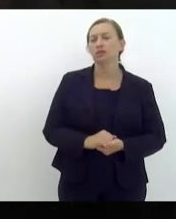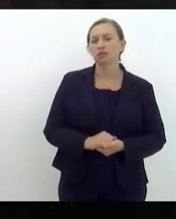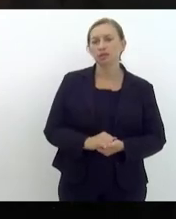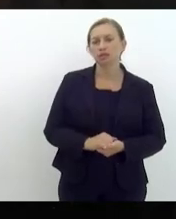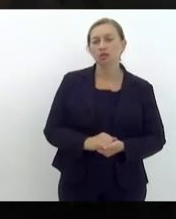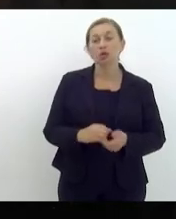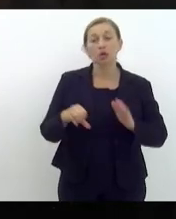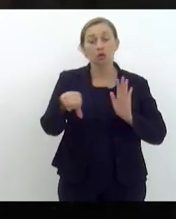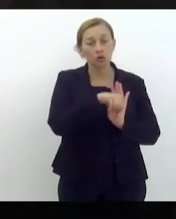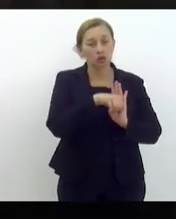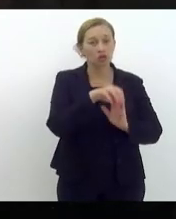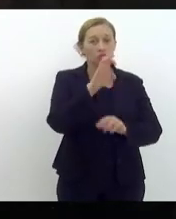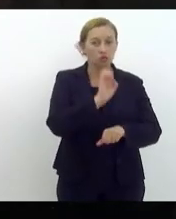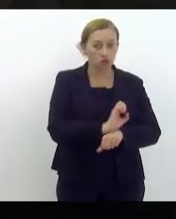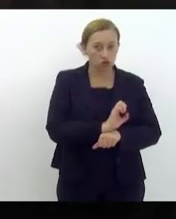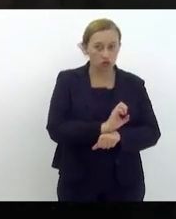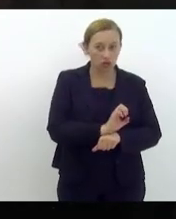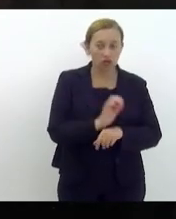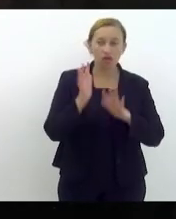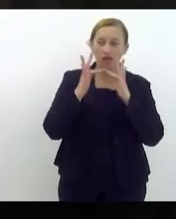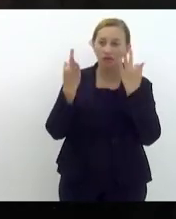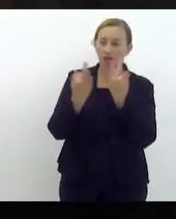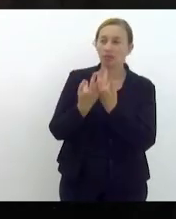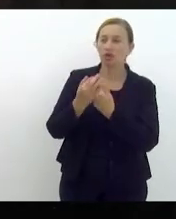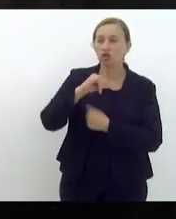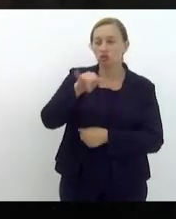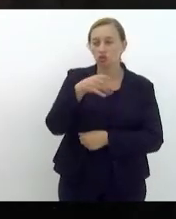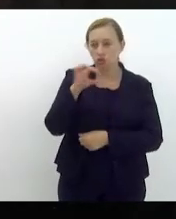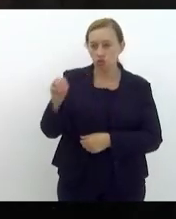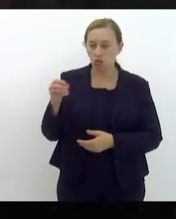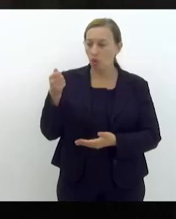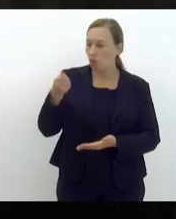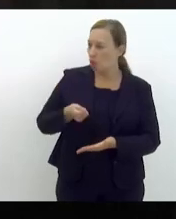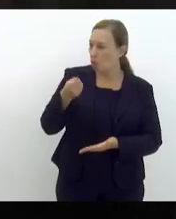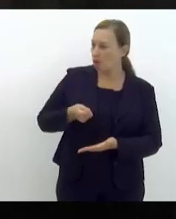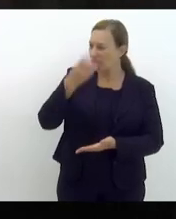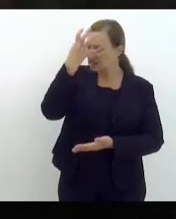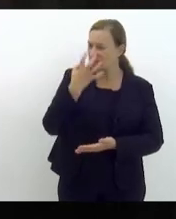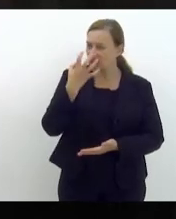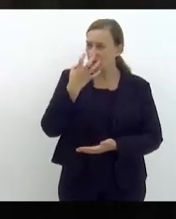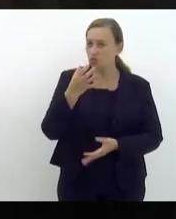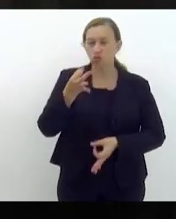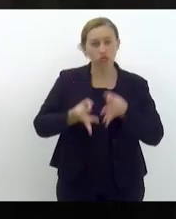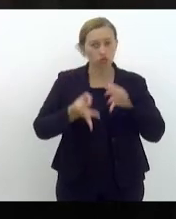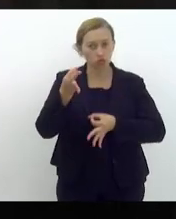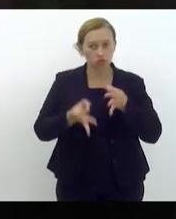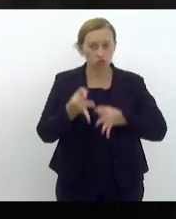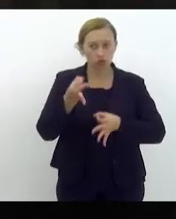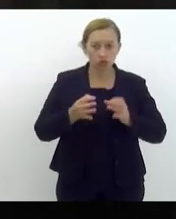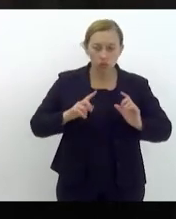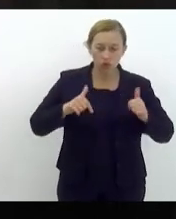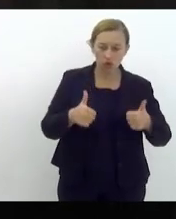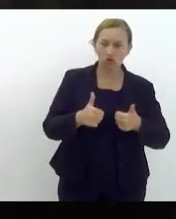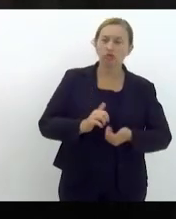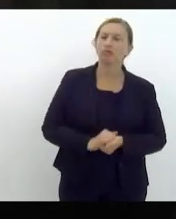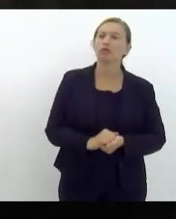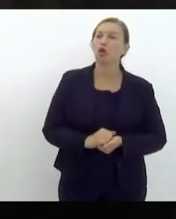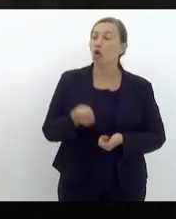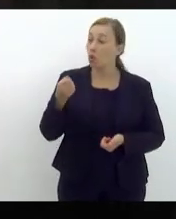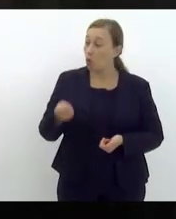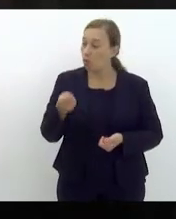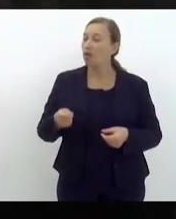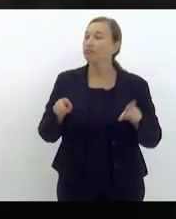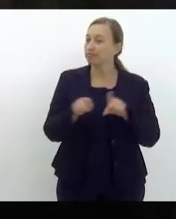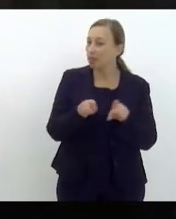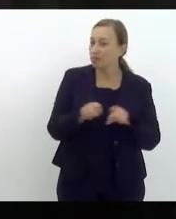o crime do Estado frente a família do João Pedro cobrar celeridade do Judiciário frente as ações cobrar